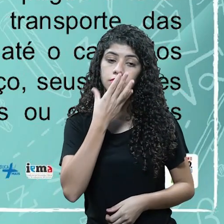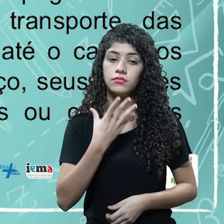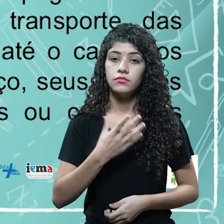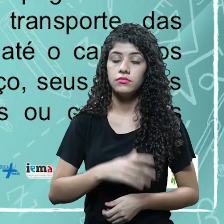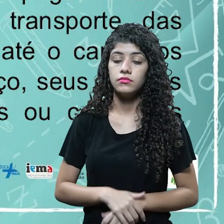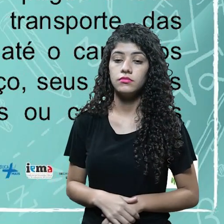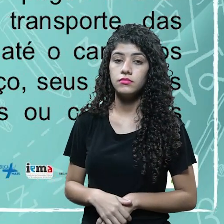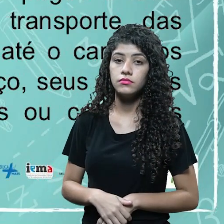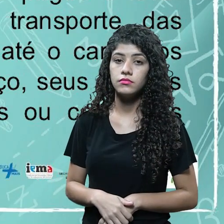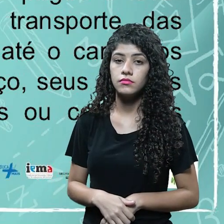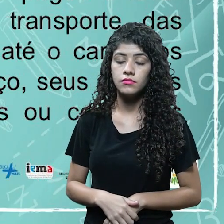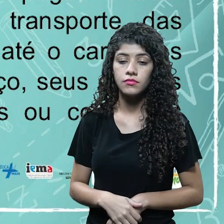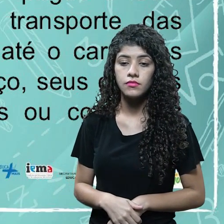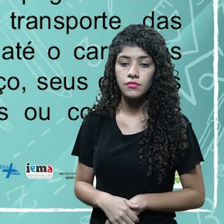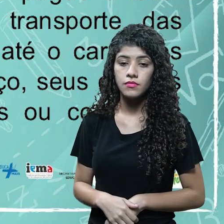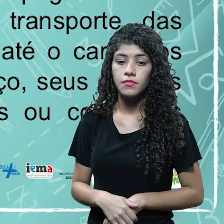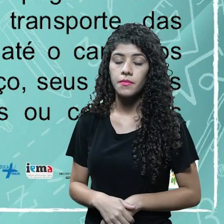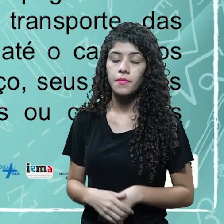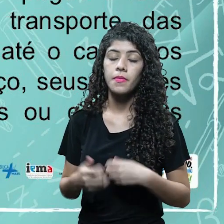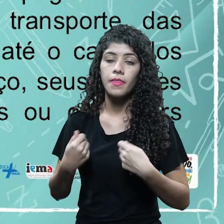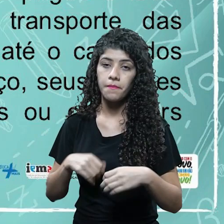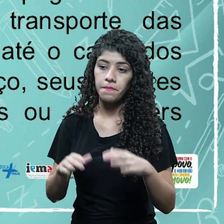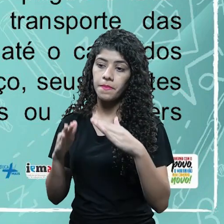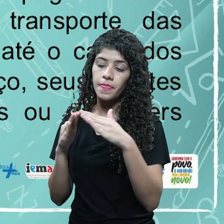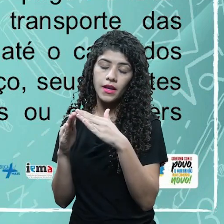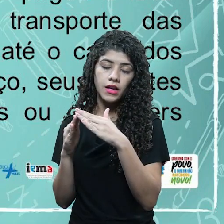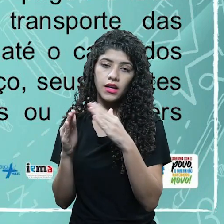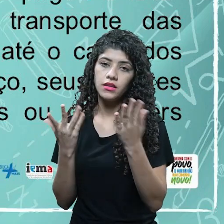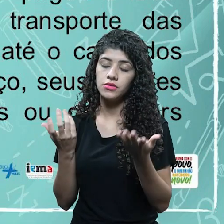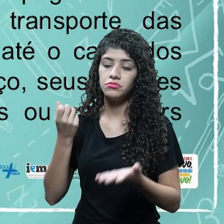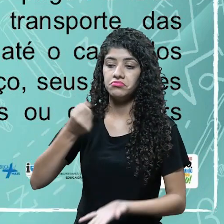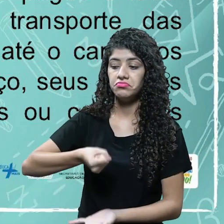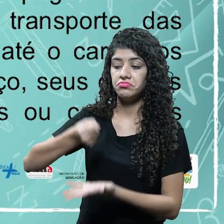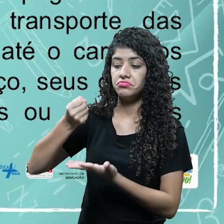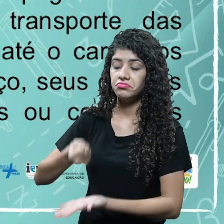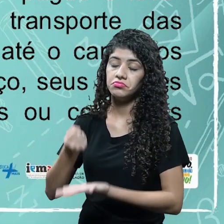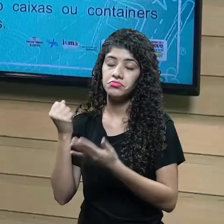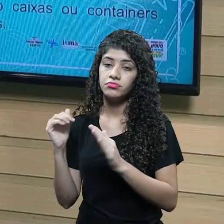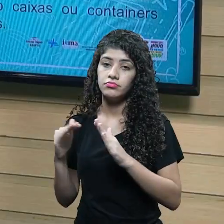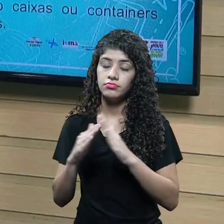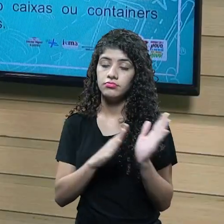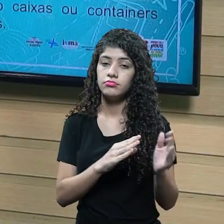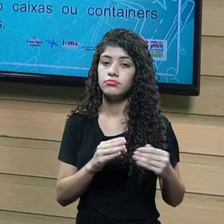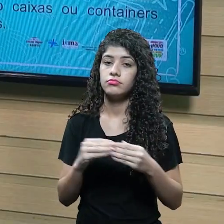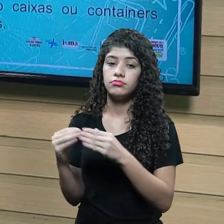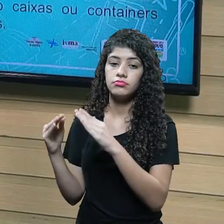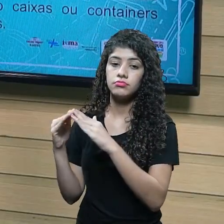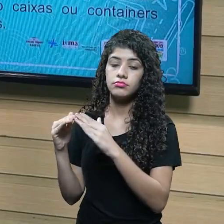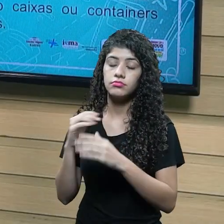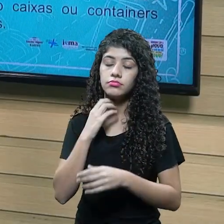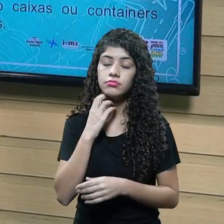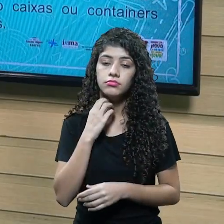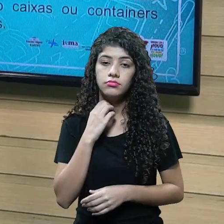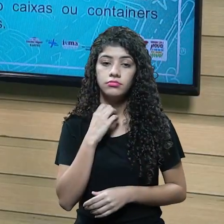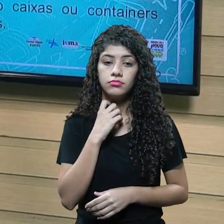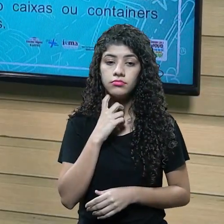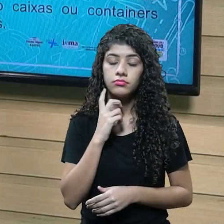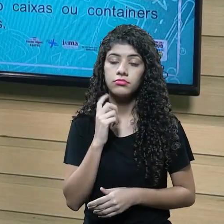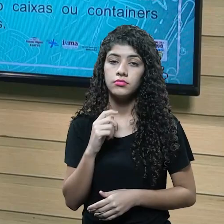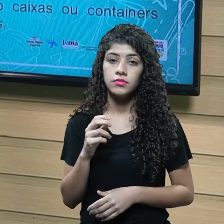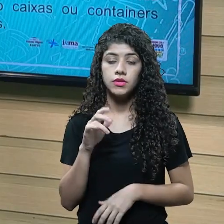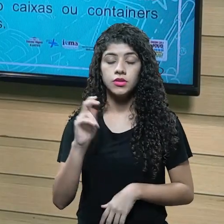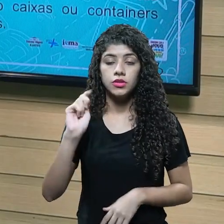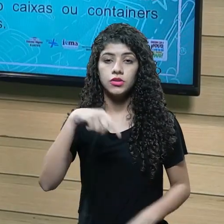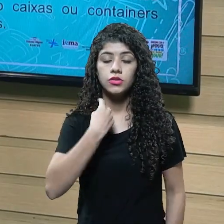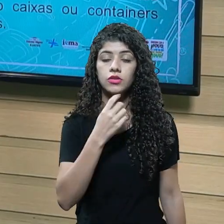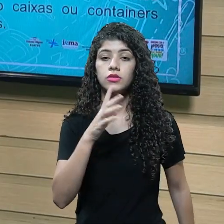se importam em chegar carregando caixas ou containers de plástico, tá? Para o transporte de suas compras. Então vamos lá. Esse pague leve é o mais comum que nós conhecemos.